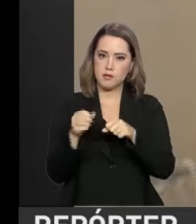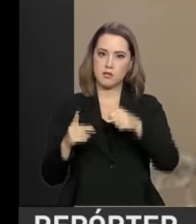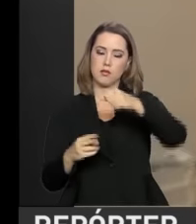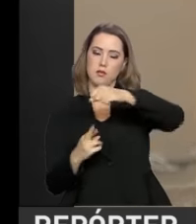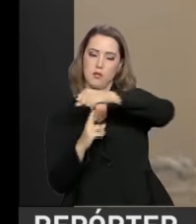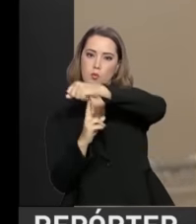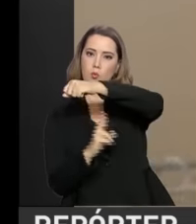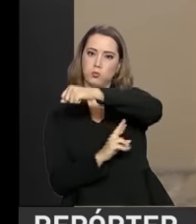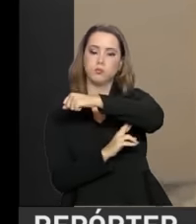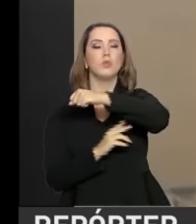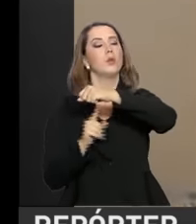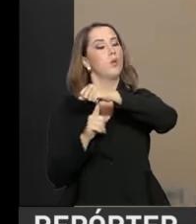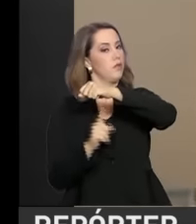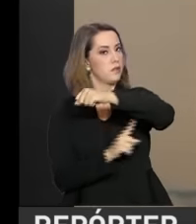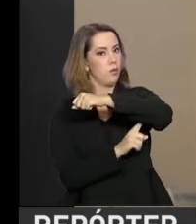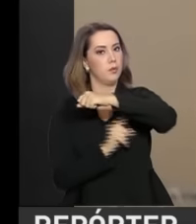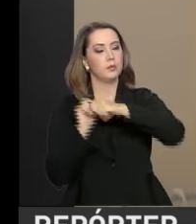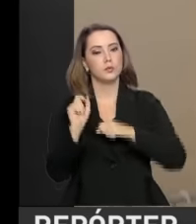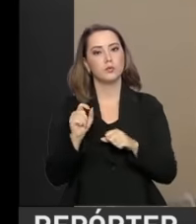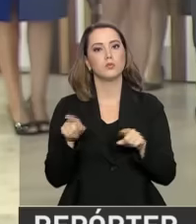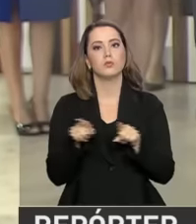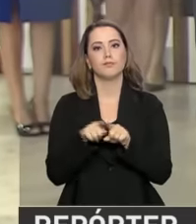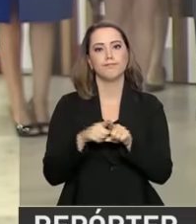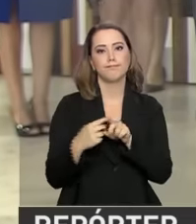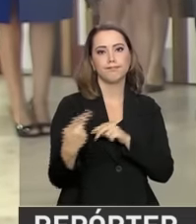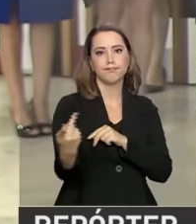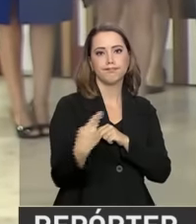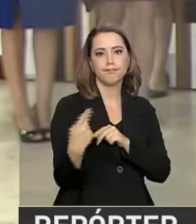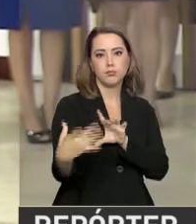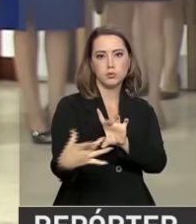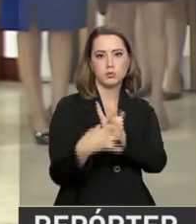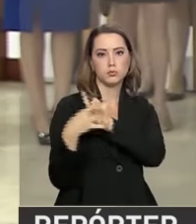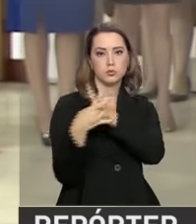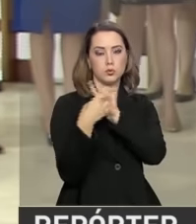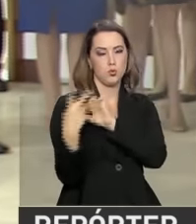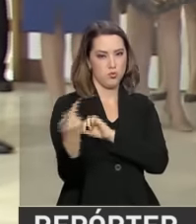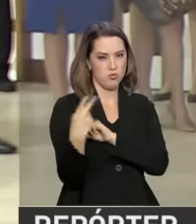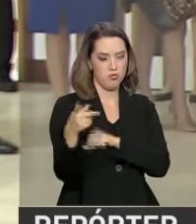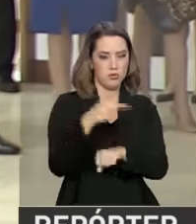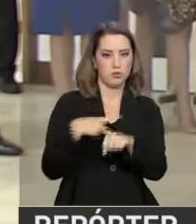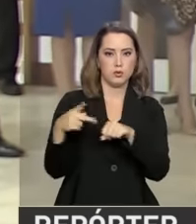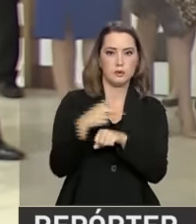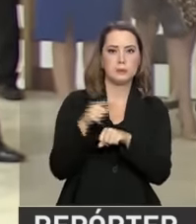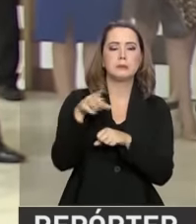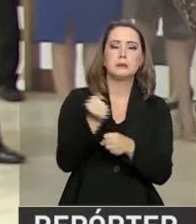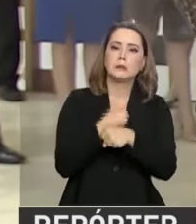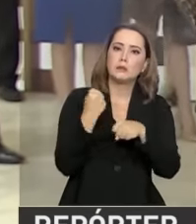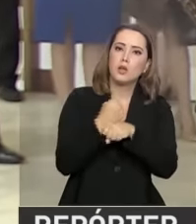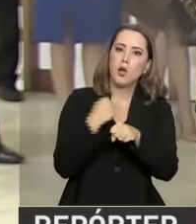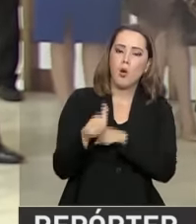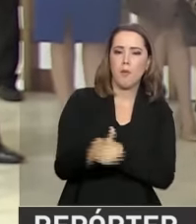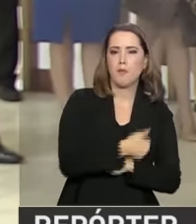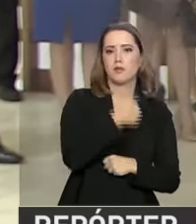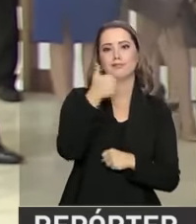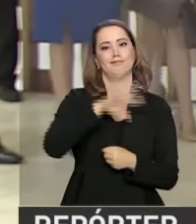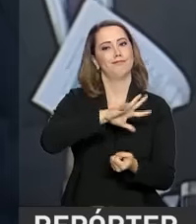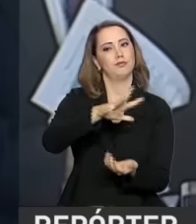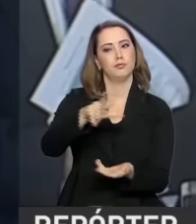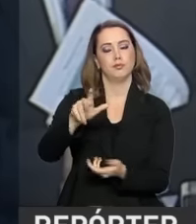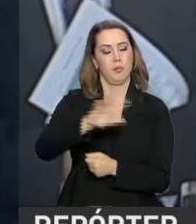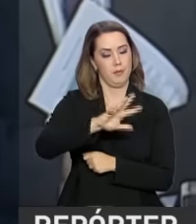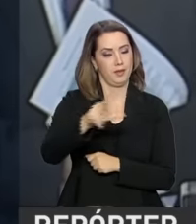Mato Grosso do Sul e Carmelo peralta no Paraguai segundo chanceleres a obv para